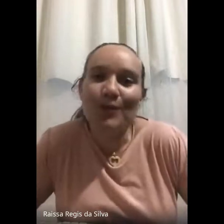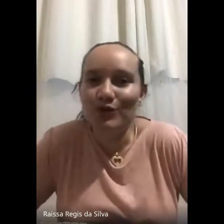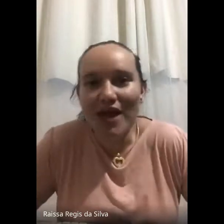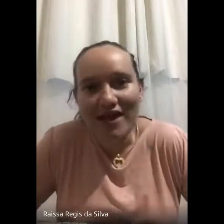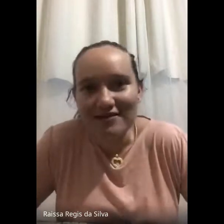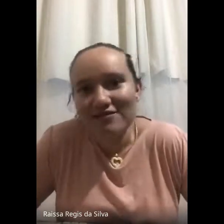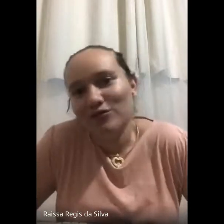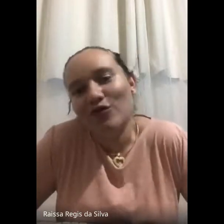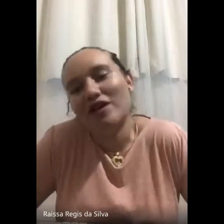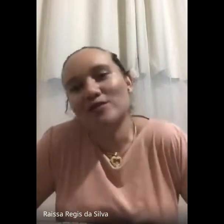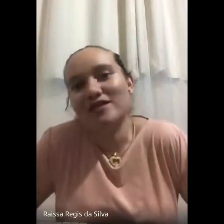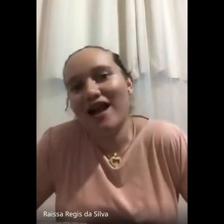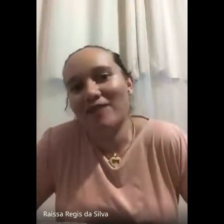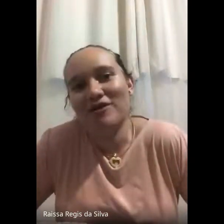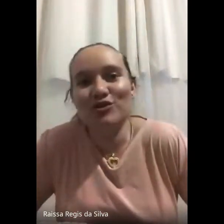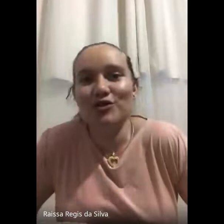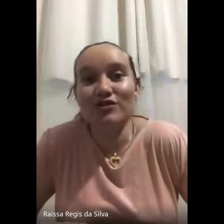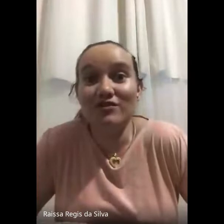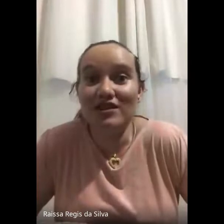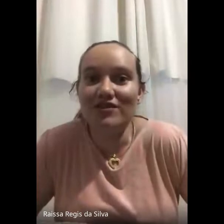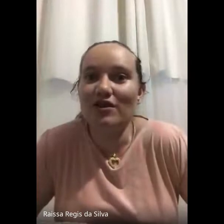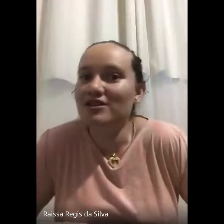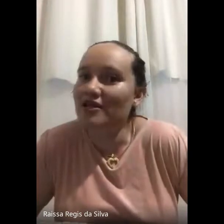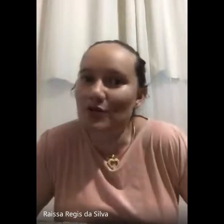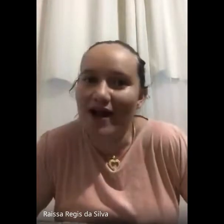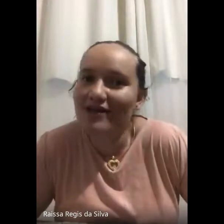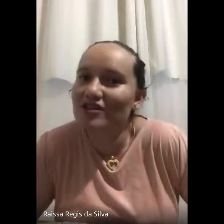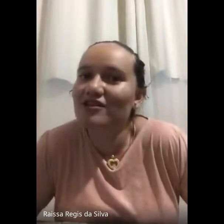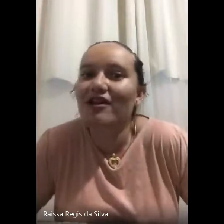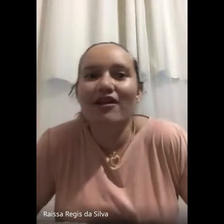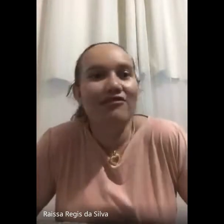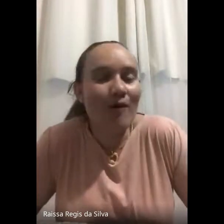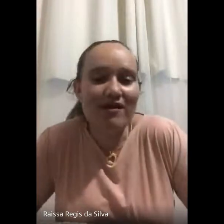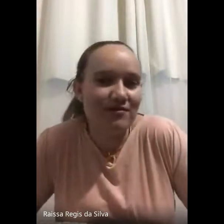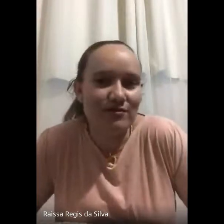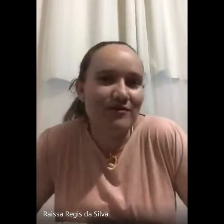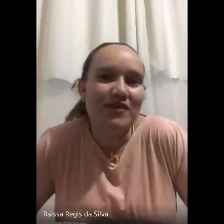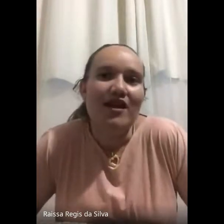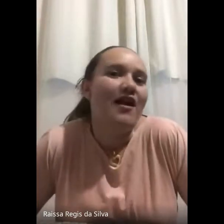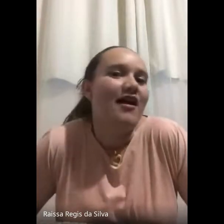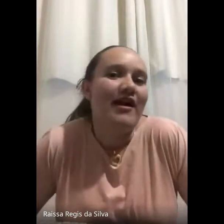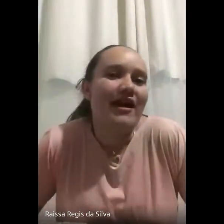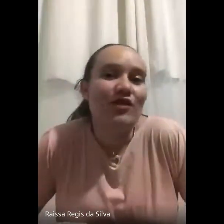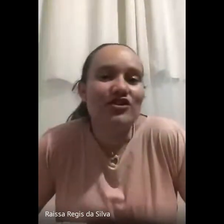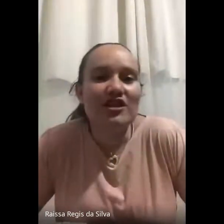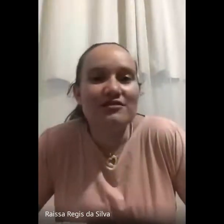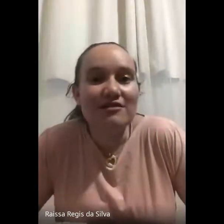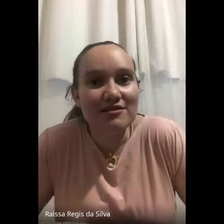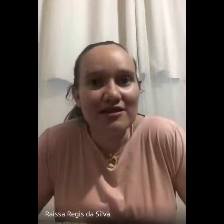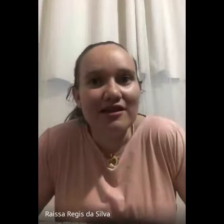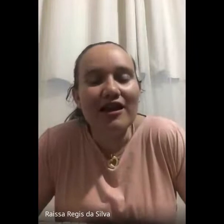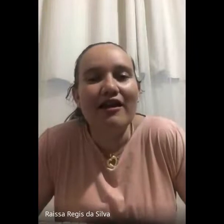aprender o português. Não estou falando assim, a partir de hoje vocês vão escrever só em sign write. Não é isso. O que a gente